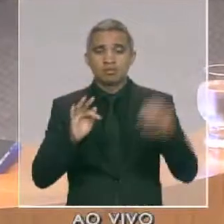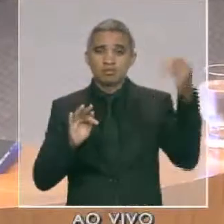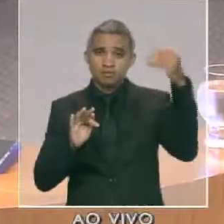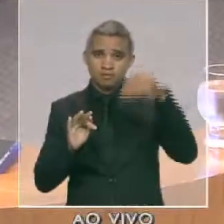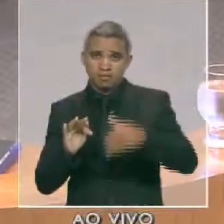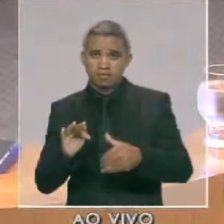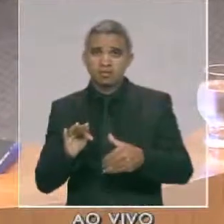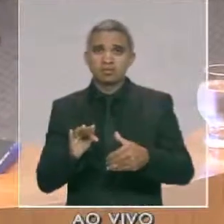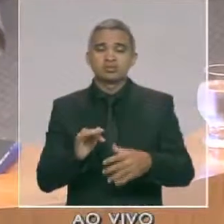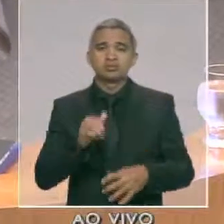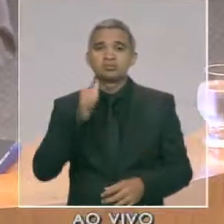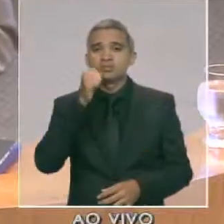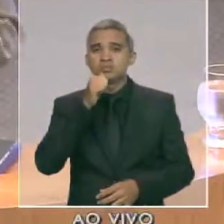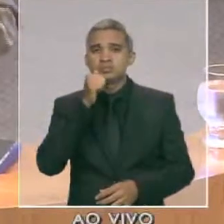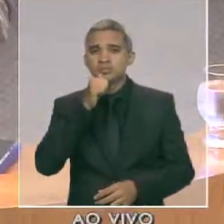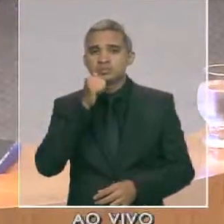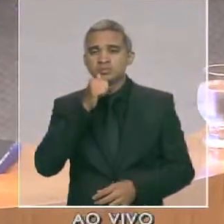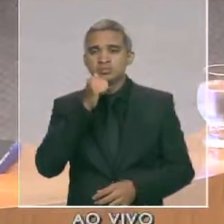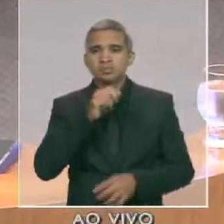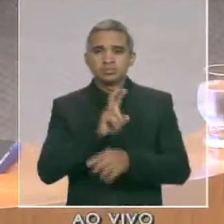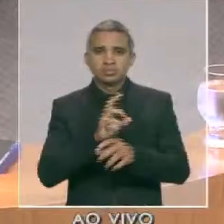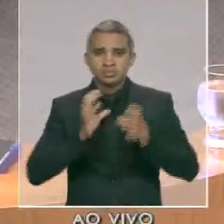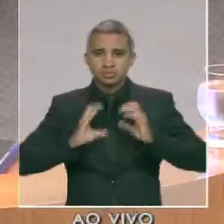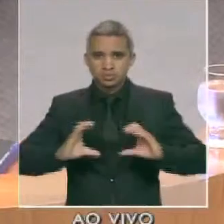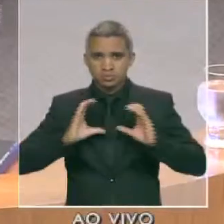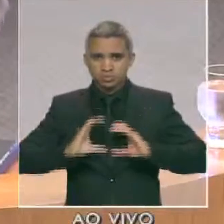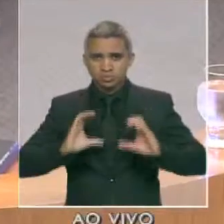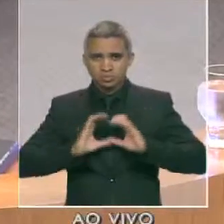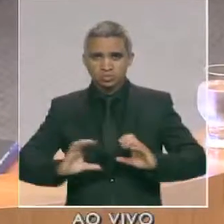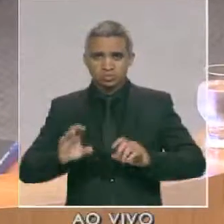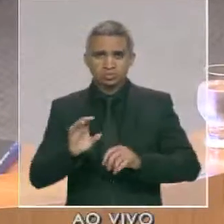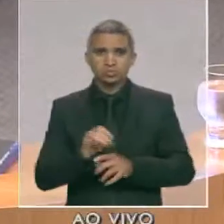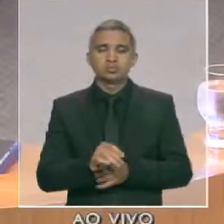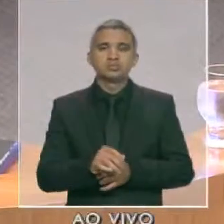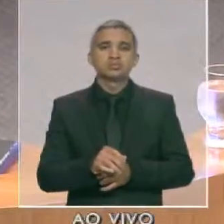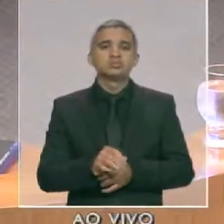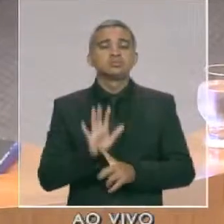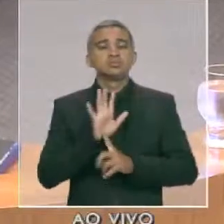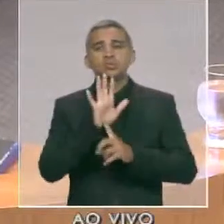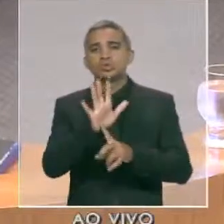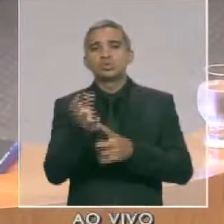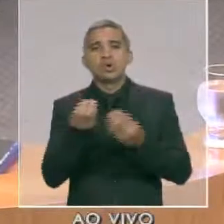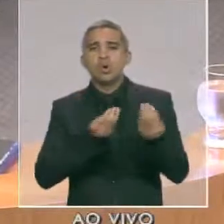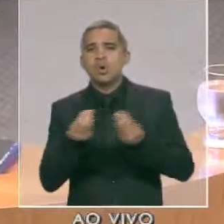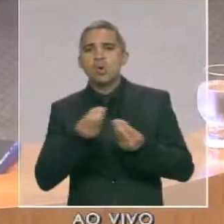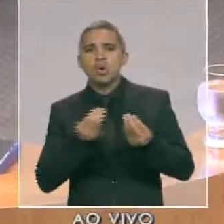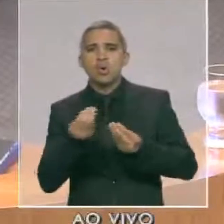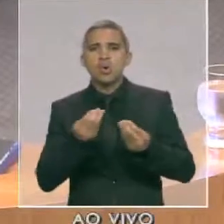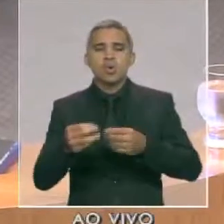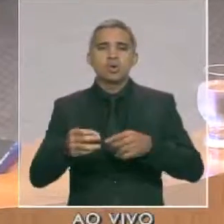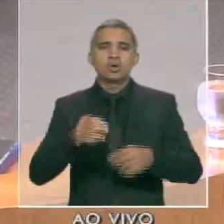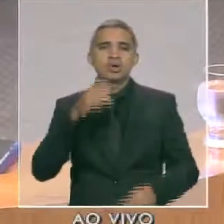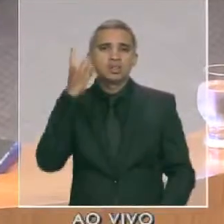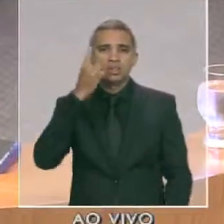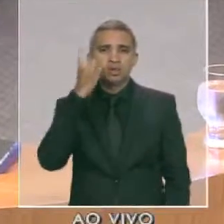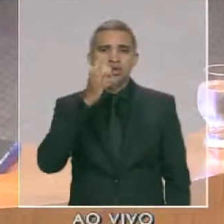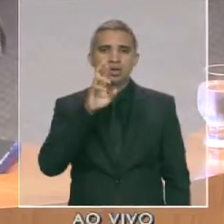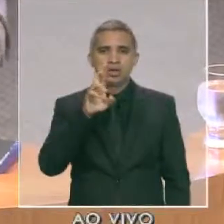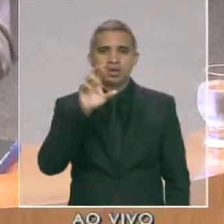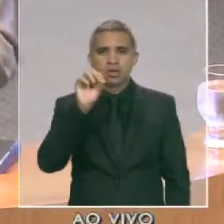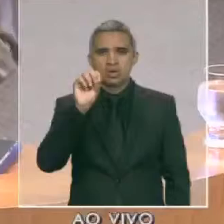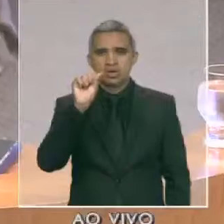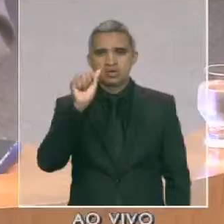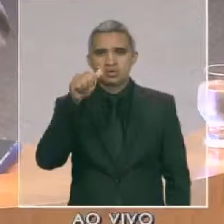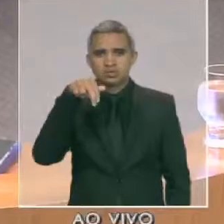PRB Mulher, que realmente nos deu um exemplo de participação, de interação, que é a deputada Rosângela Gomes, que esteve conosco,